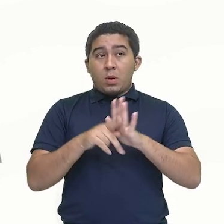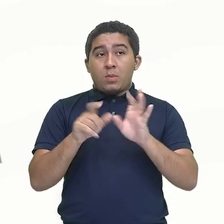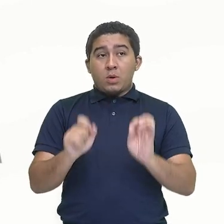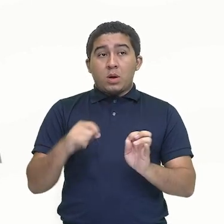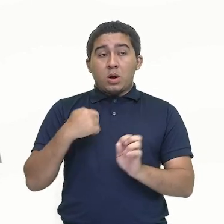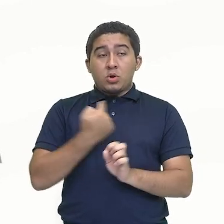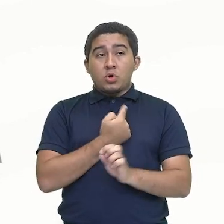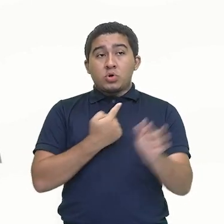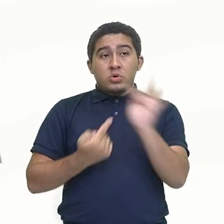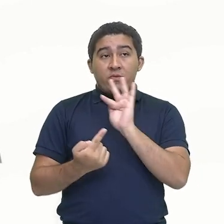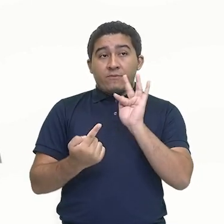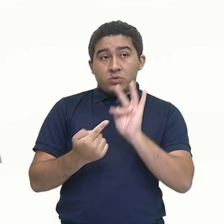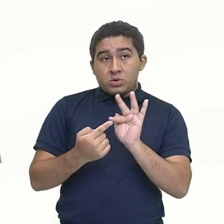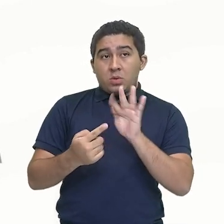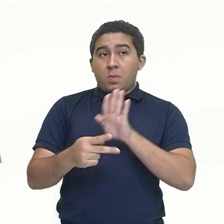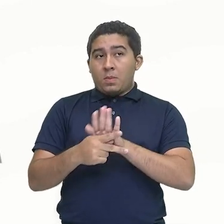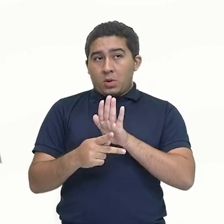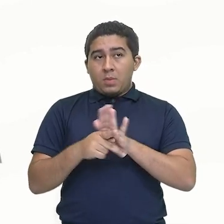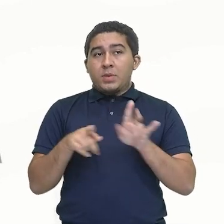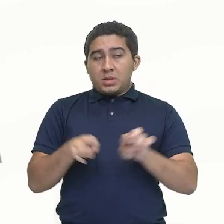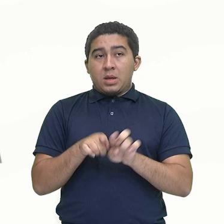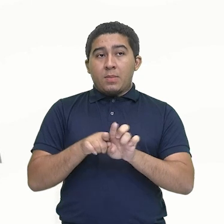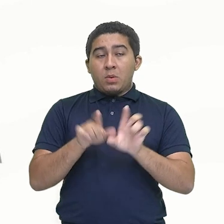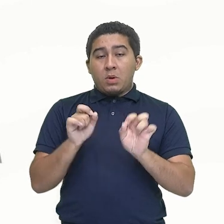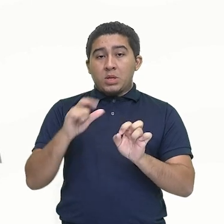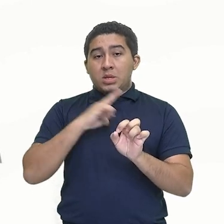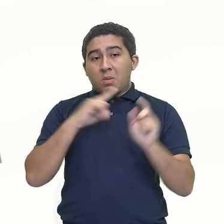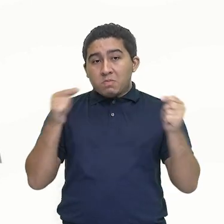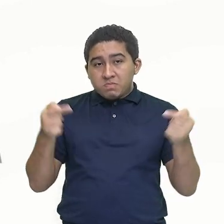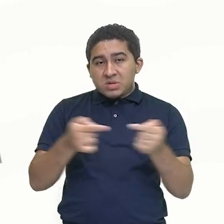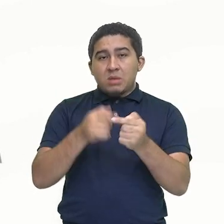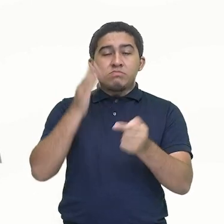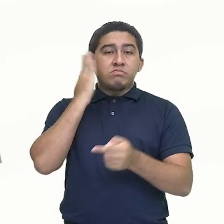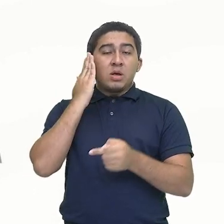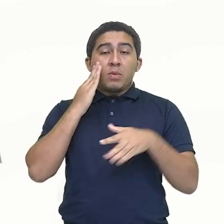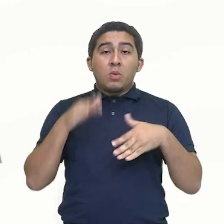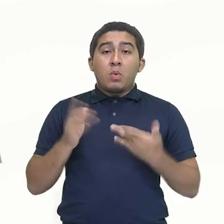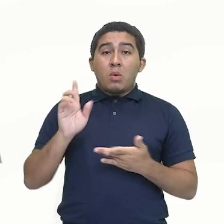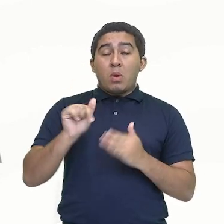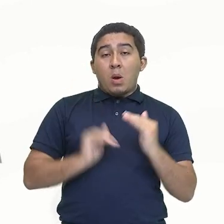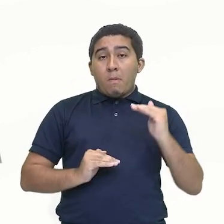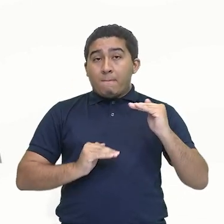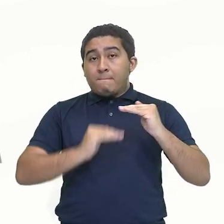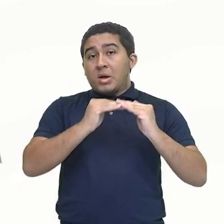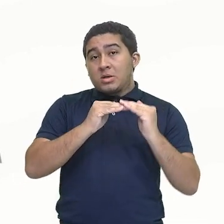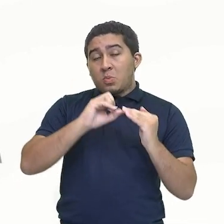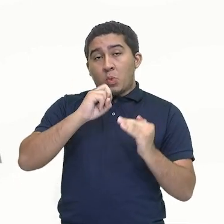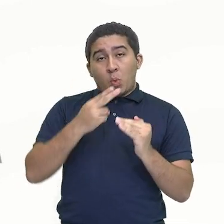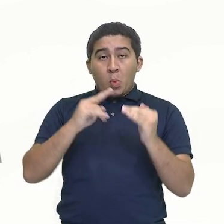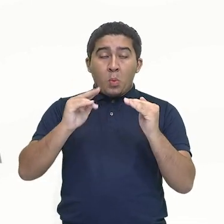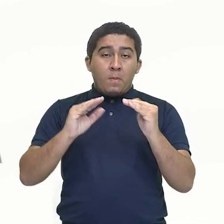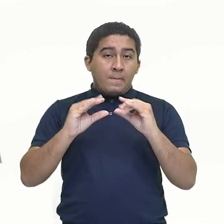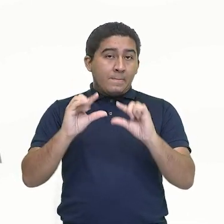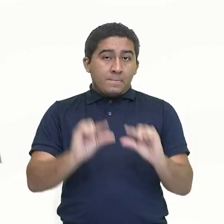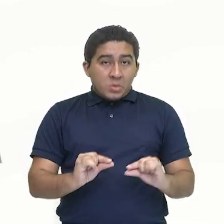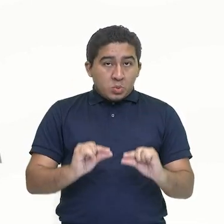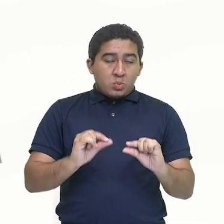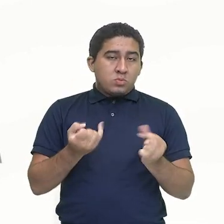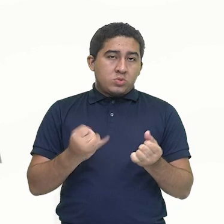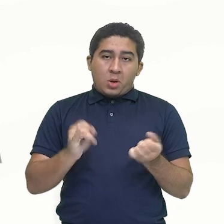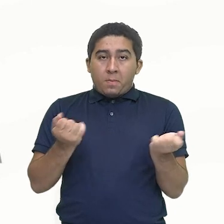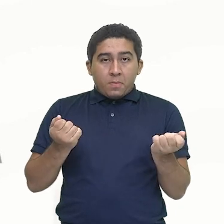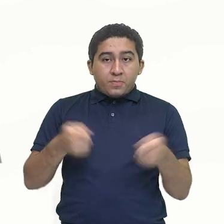nossa função, tá? Determinar qual vai ser o ponto de máximo dele, né? Ou ponto de mínimo, se for o